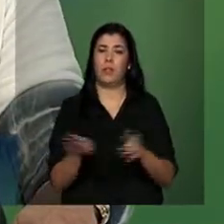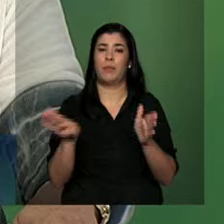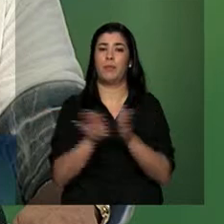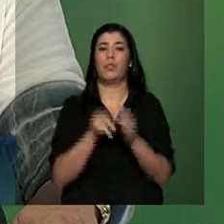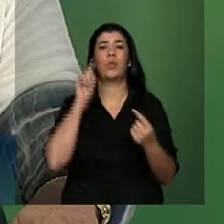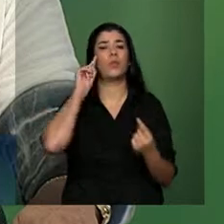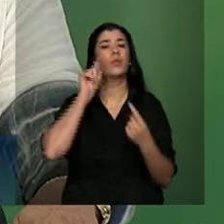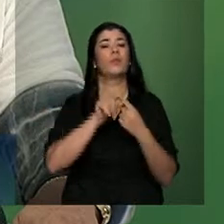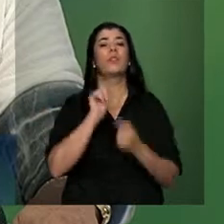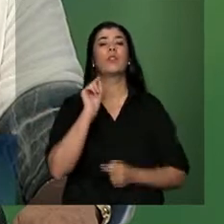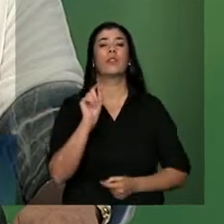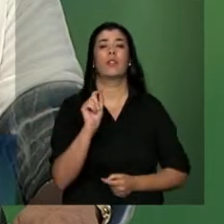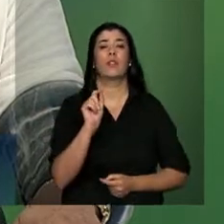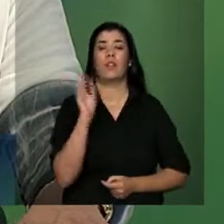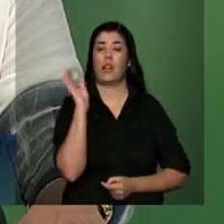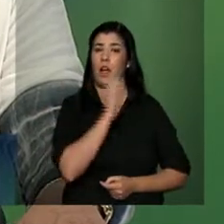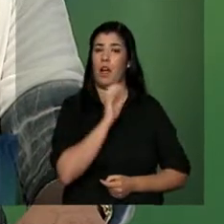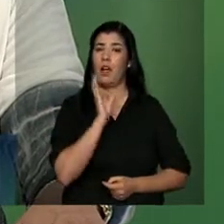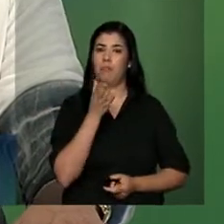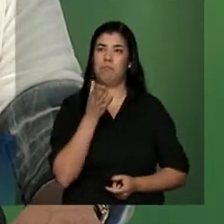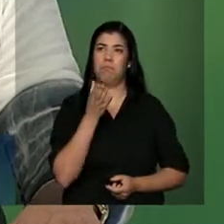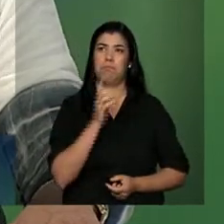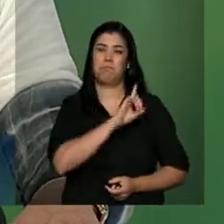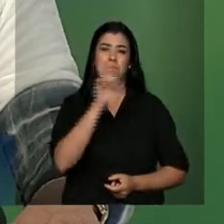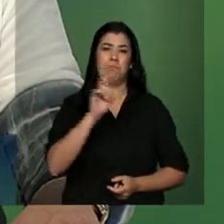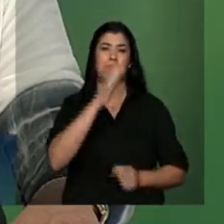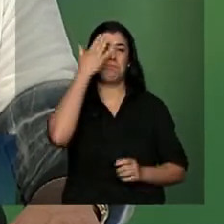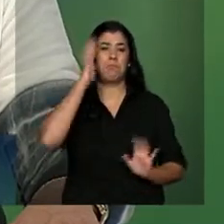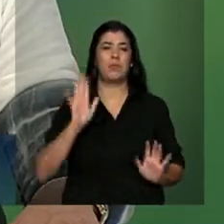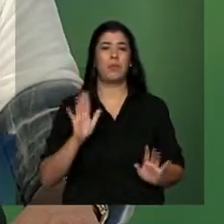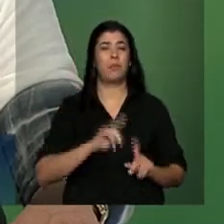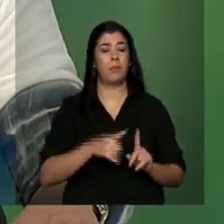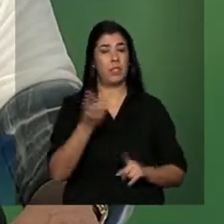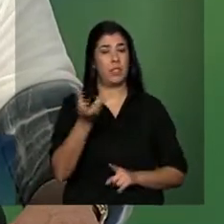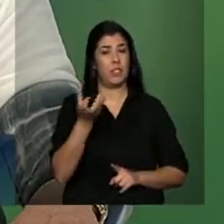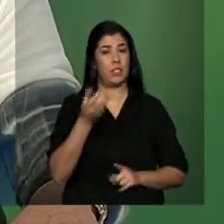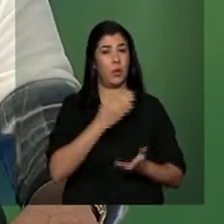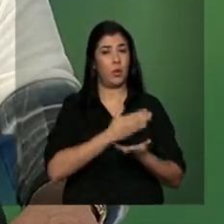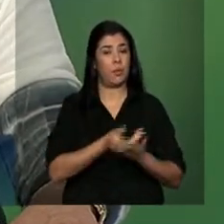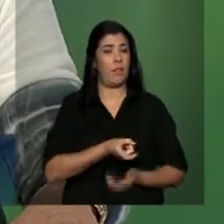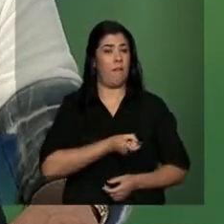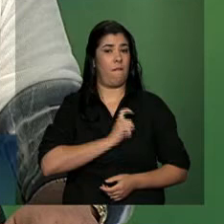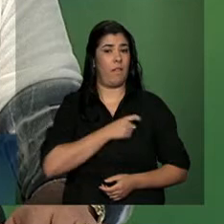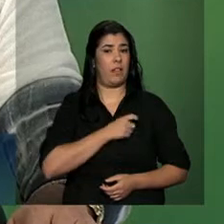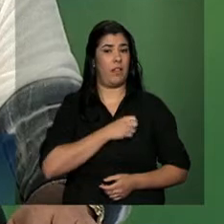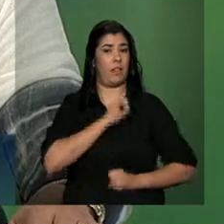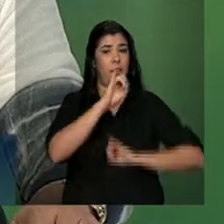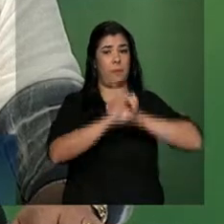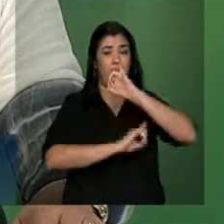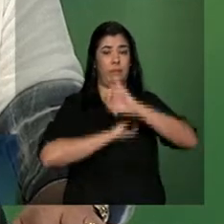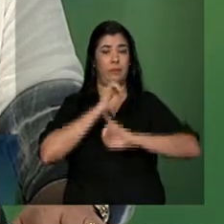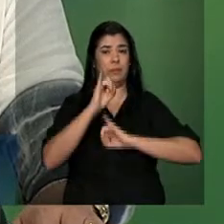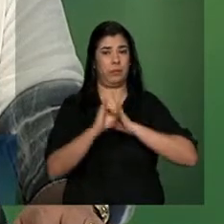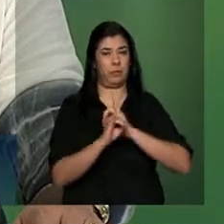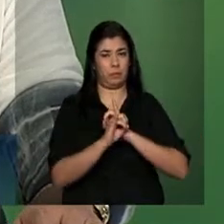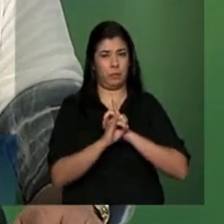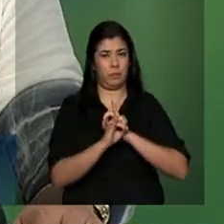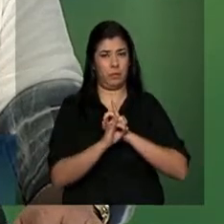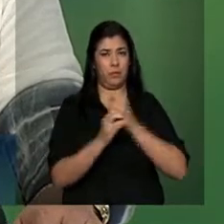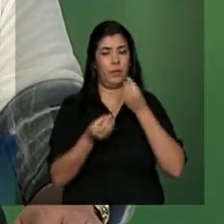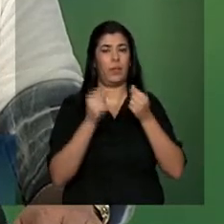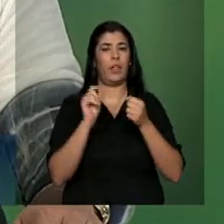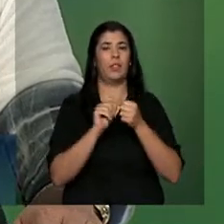ponto, logo em breve, não vou dizer data, mas nós queremos fazer a fiscalização online, nós queremos fazer a